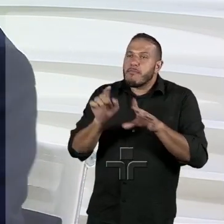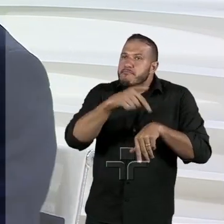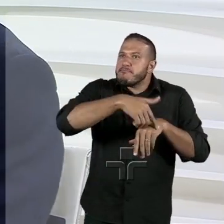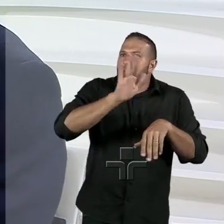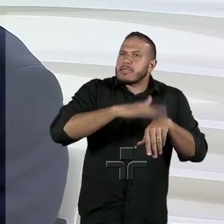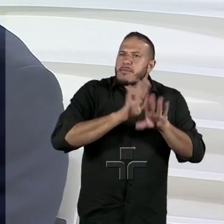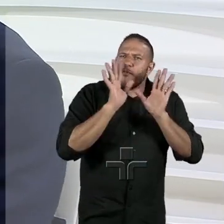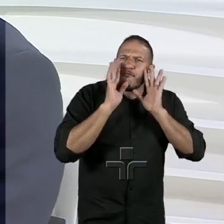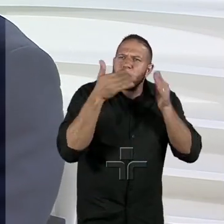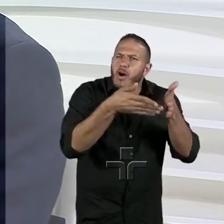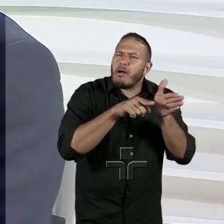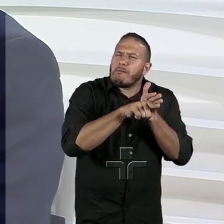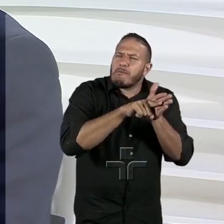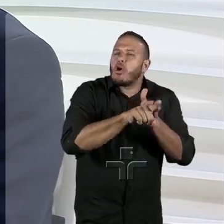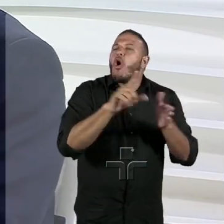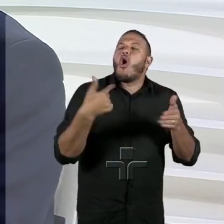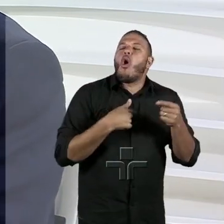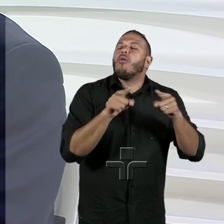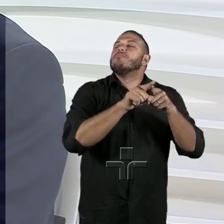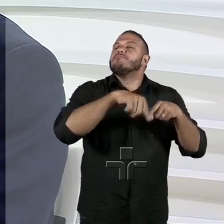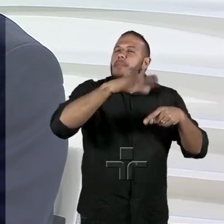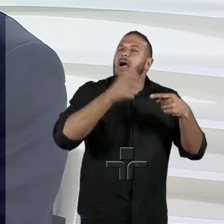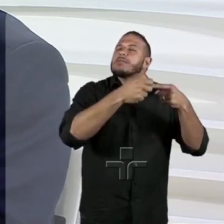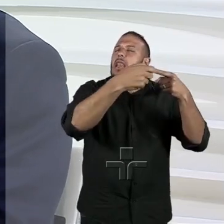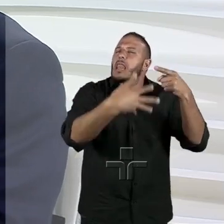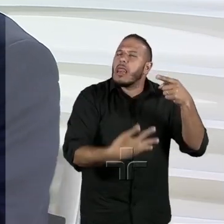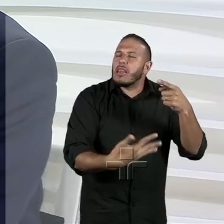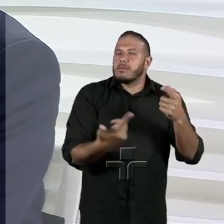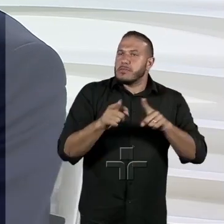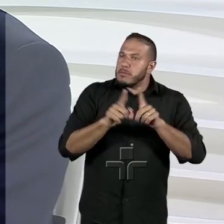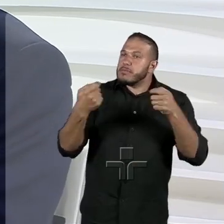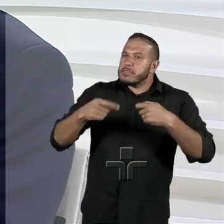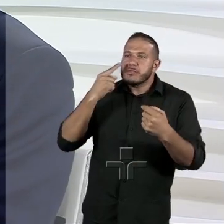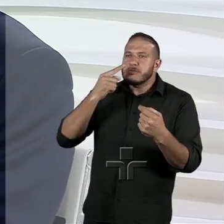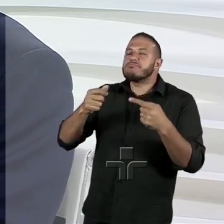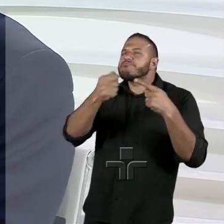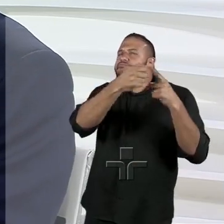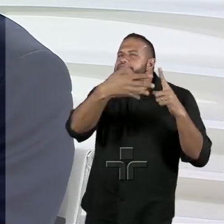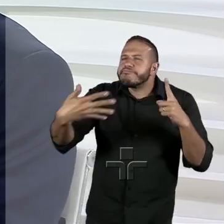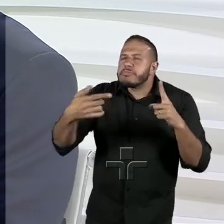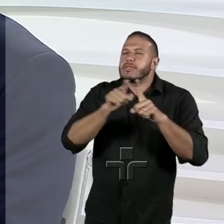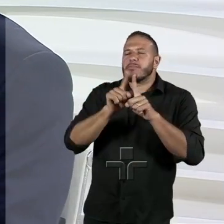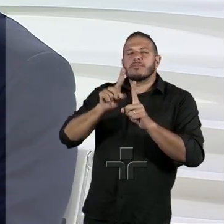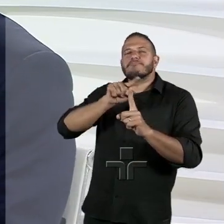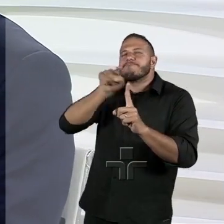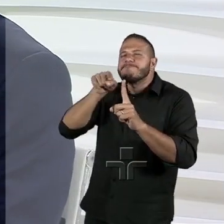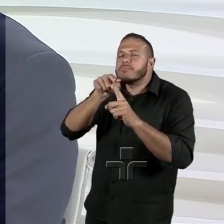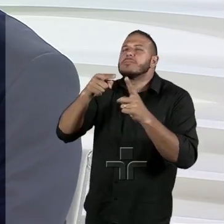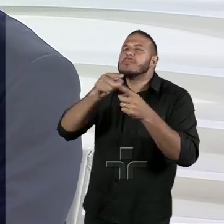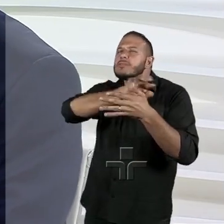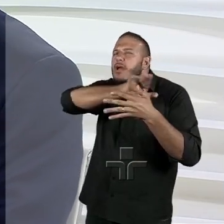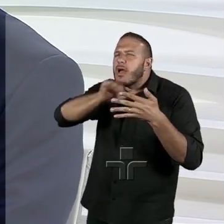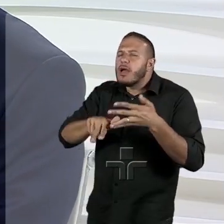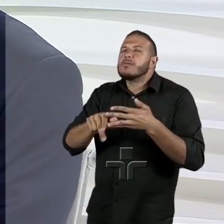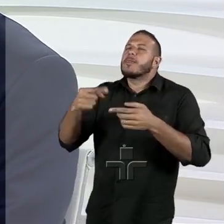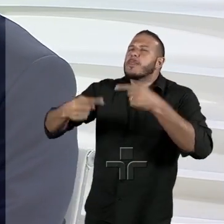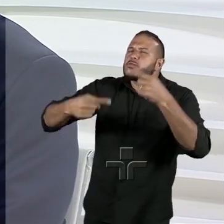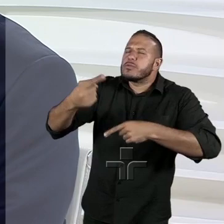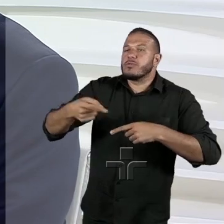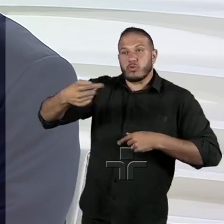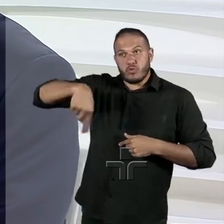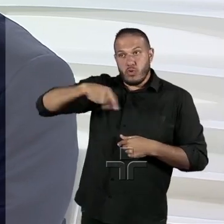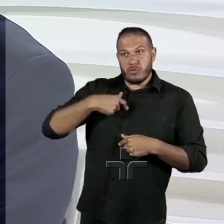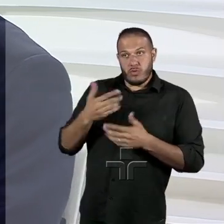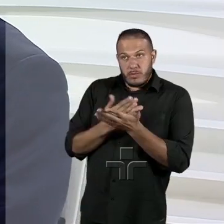pesquisa ou para extensão. Enfim, a gente precisa olhar para os objetivos das instituições. Tem uma série de discussões que nós começamos